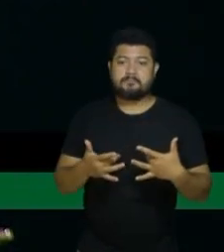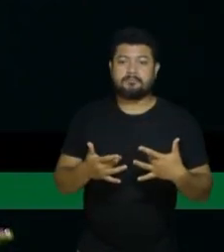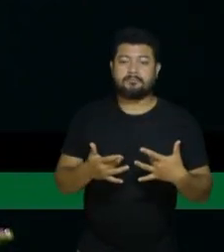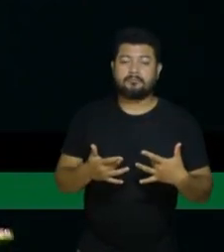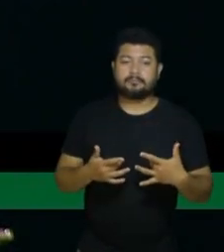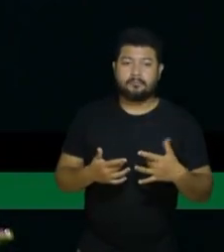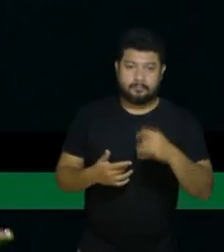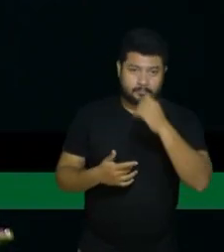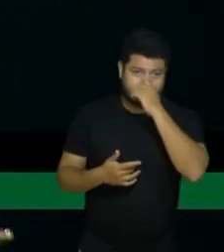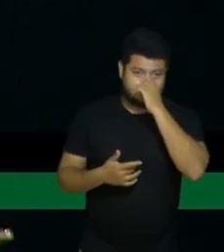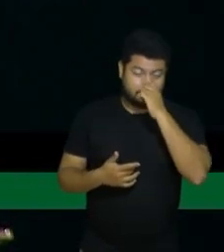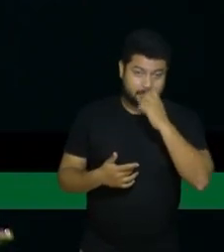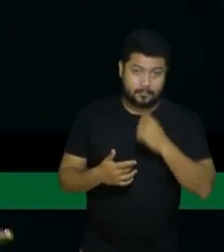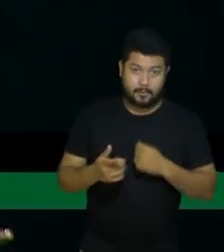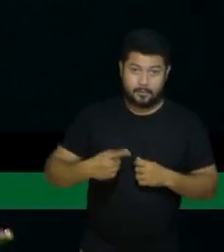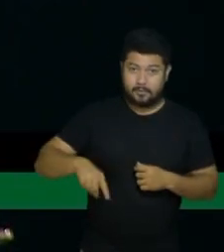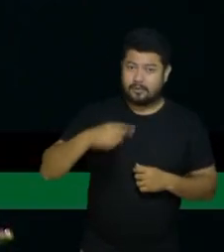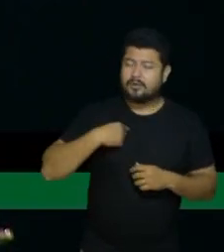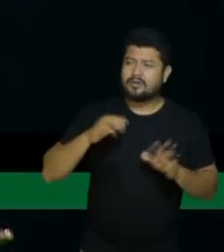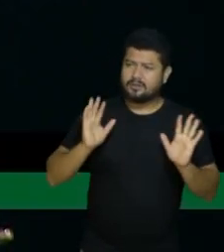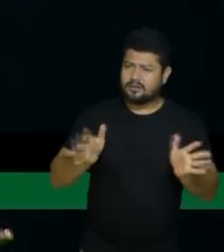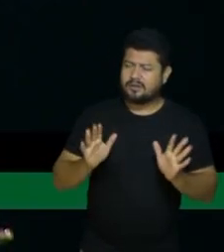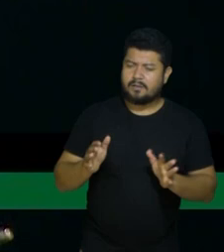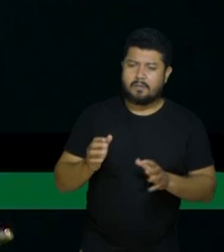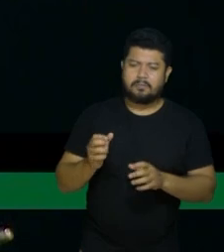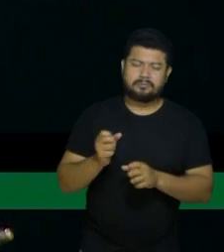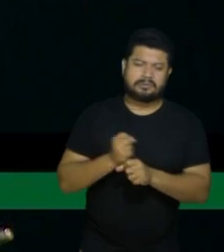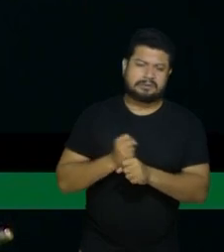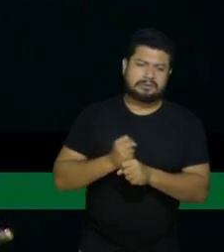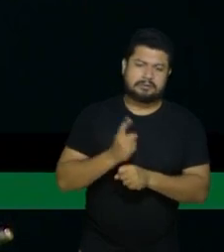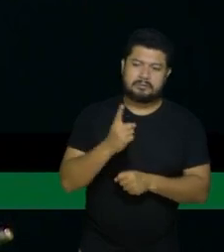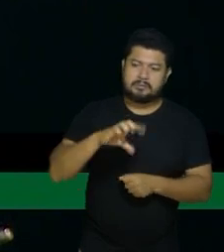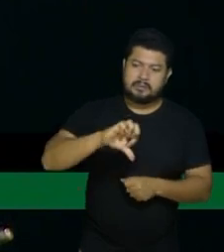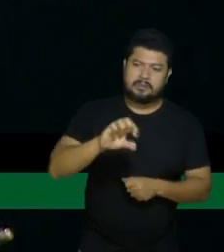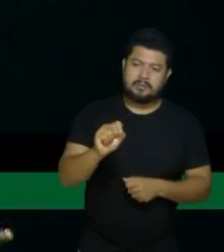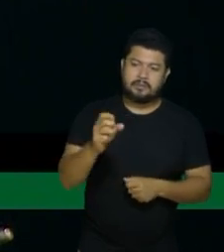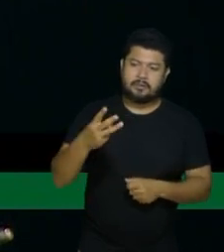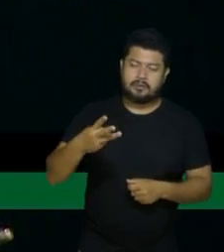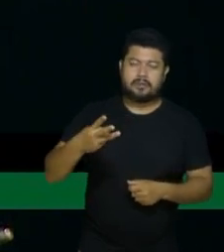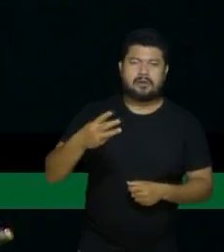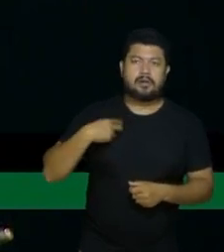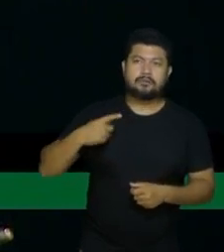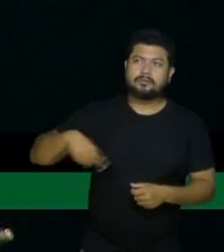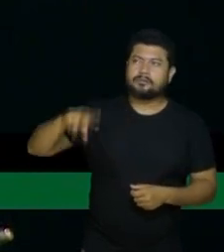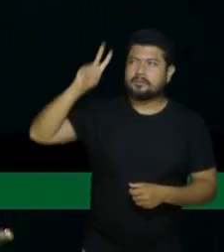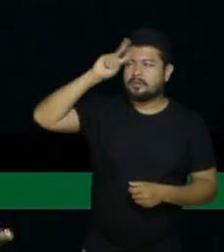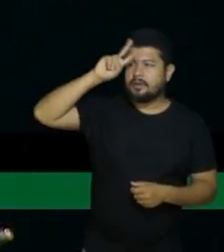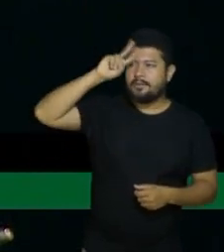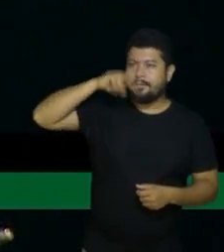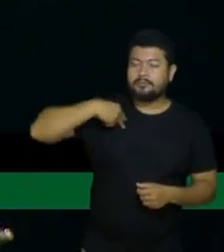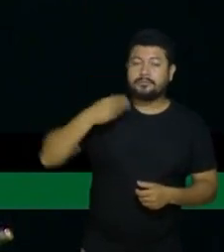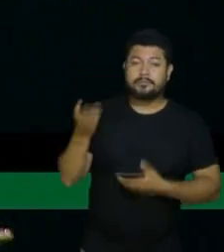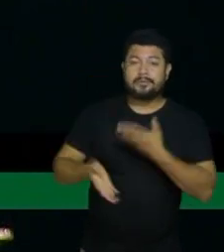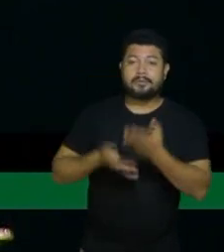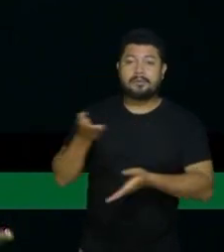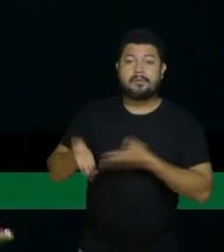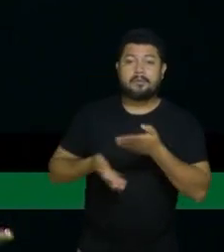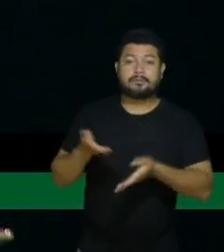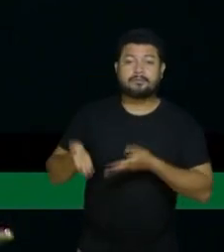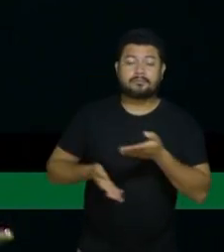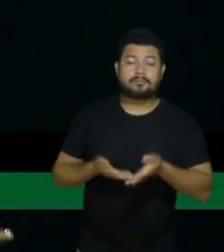olha que nós passamos coisa em gente eu me lembro que nós atendemos eu atendia